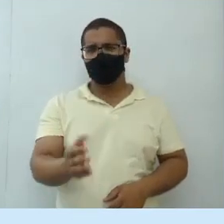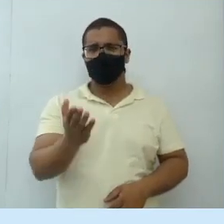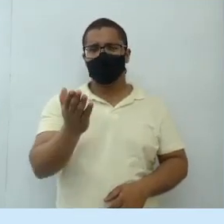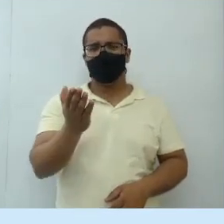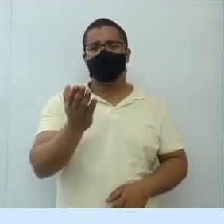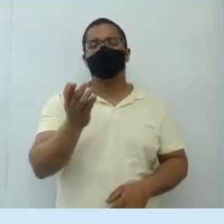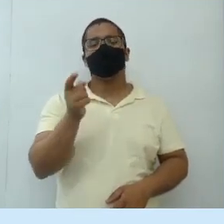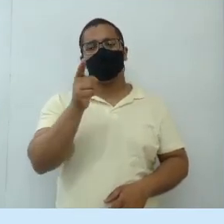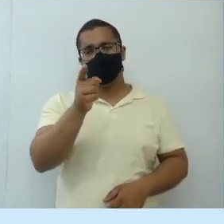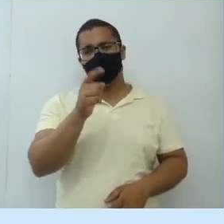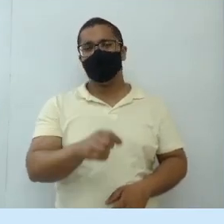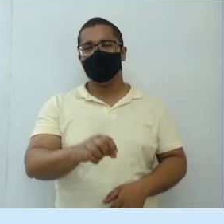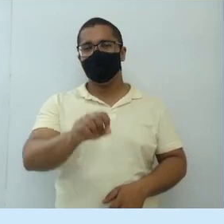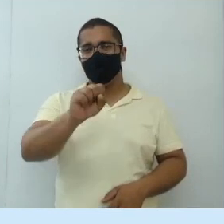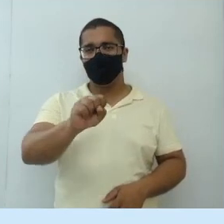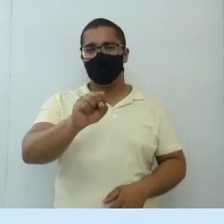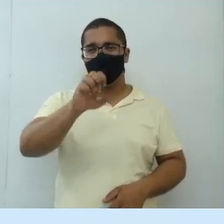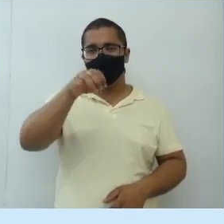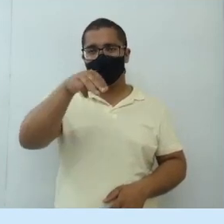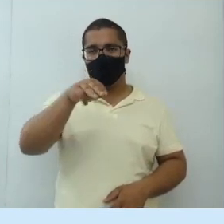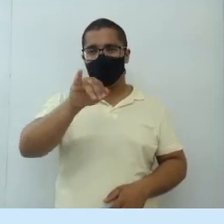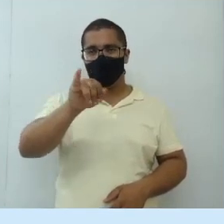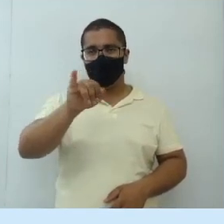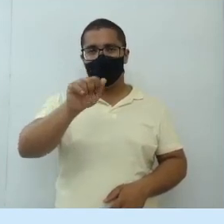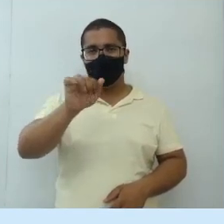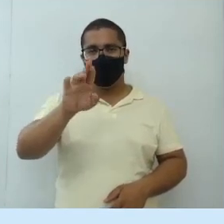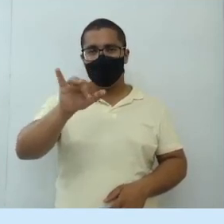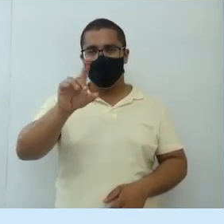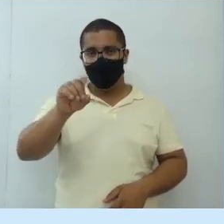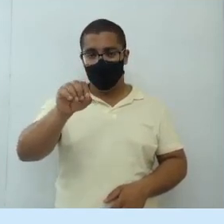daí então